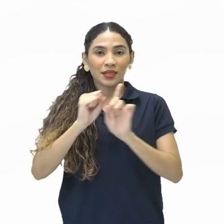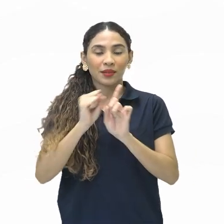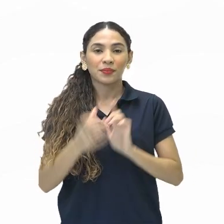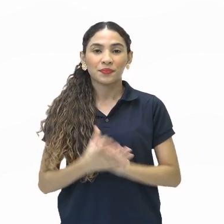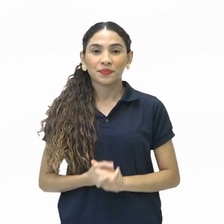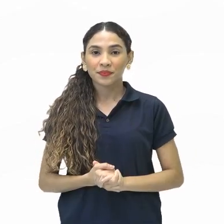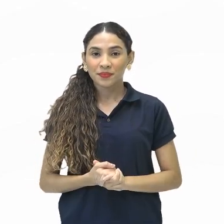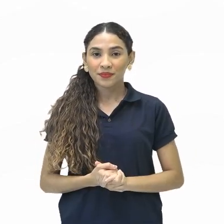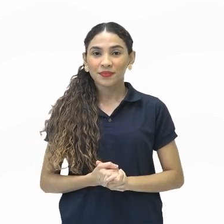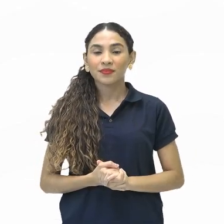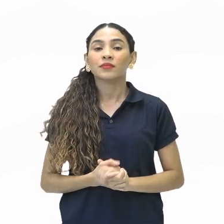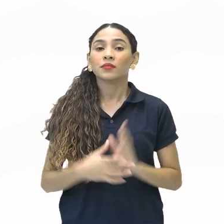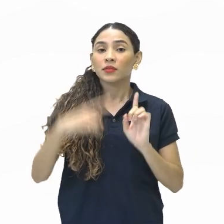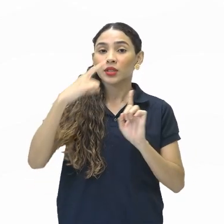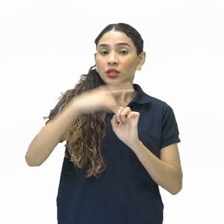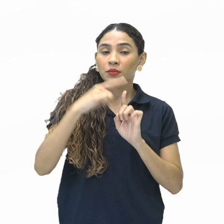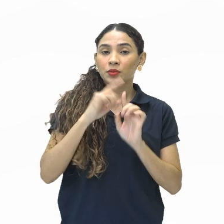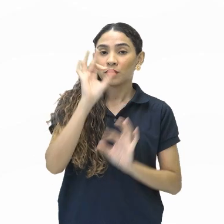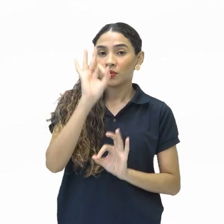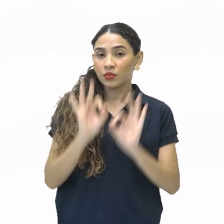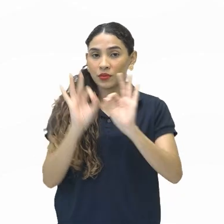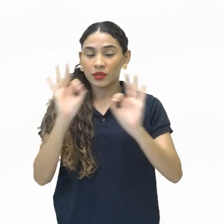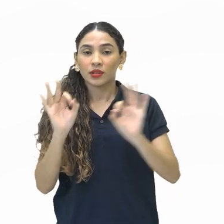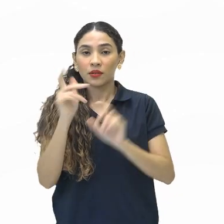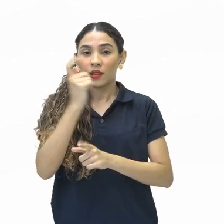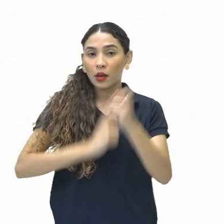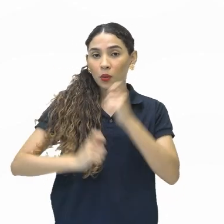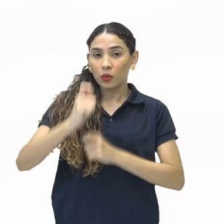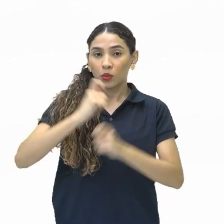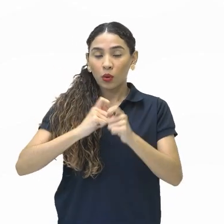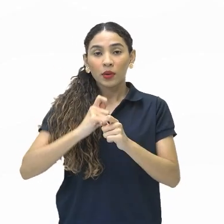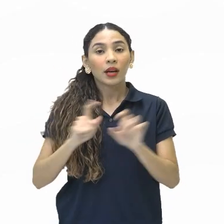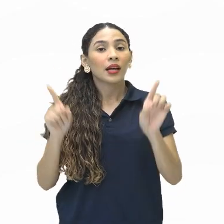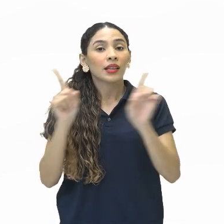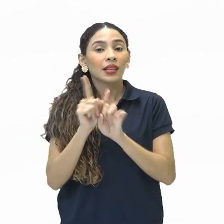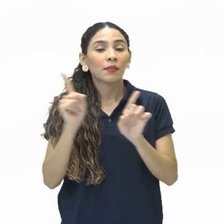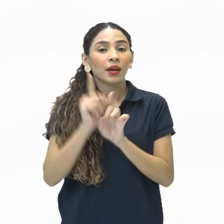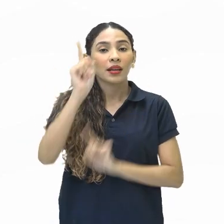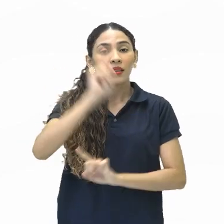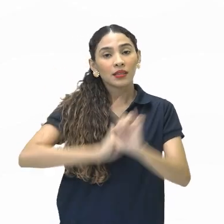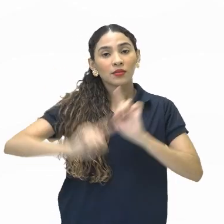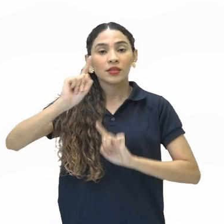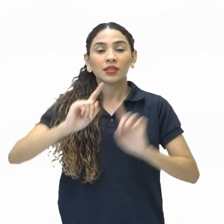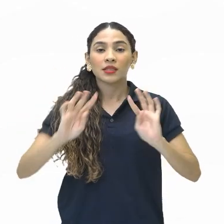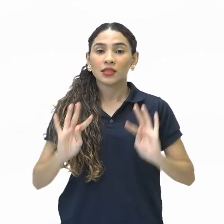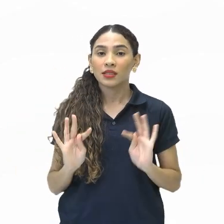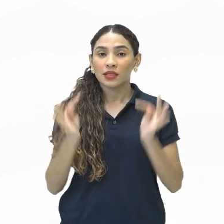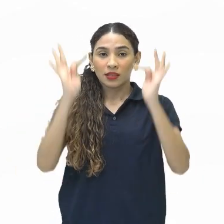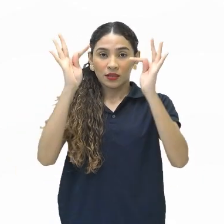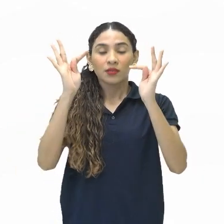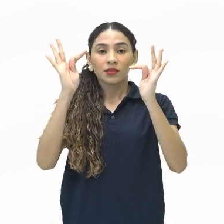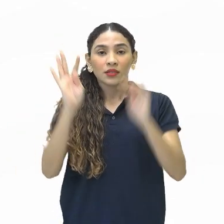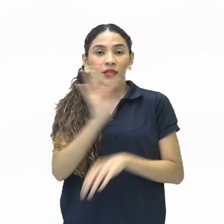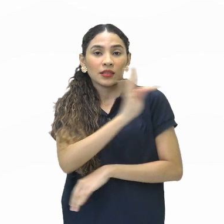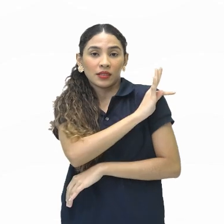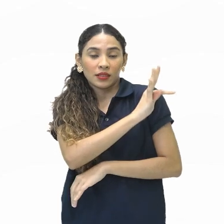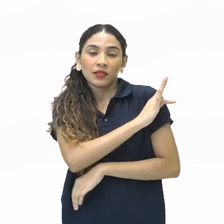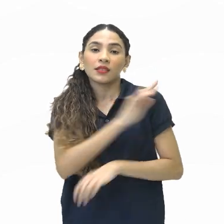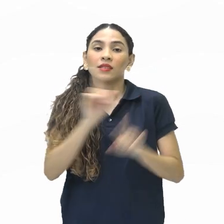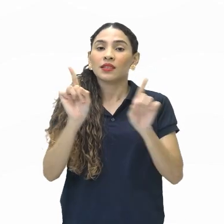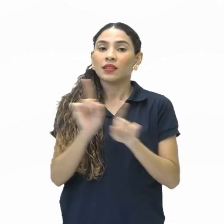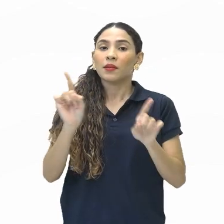sociais, formas de organização econômica e transformações técnicas, tecnológicas